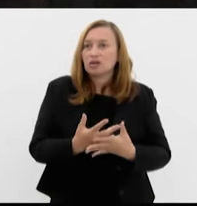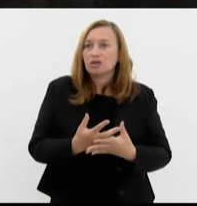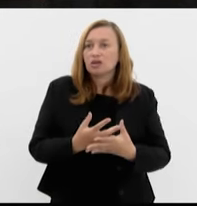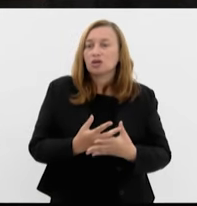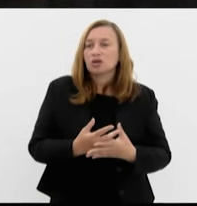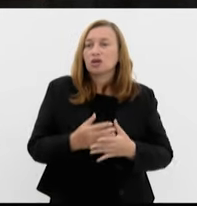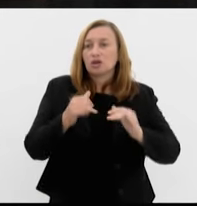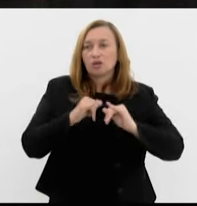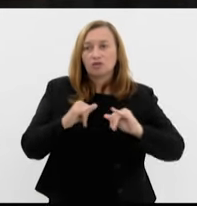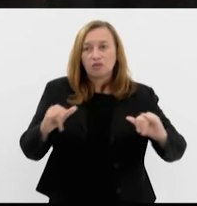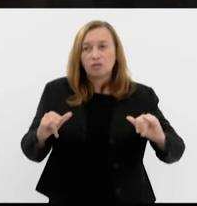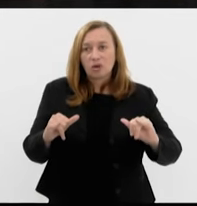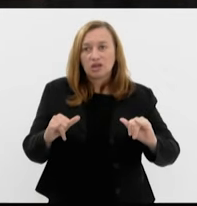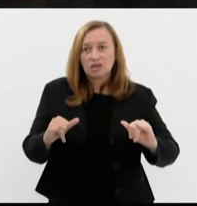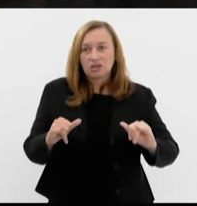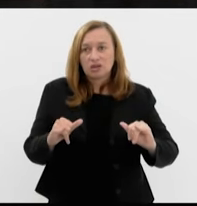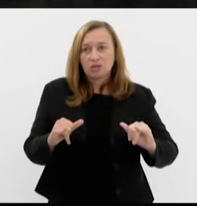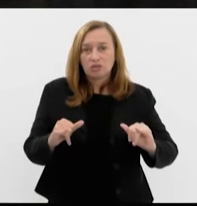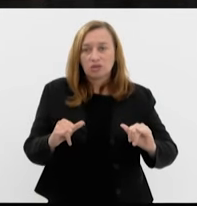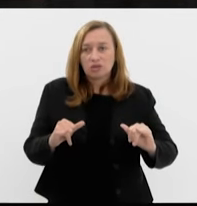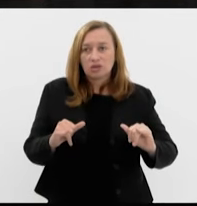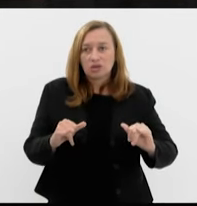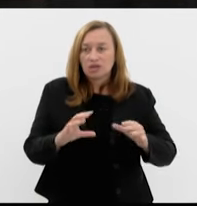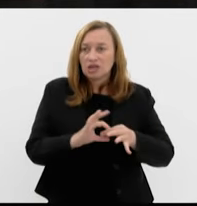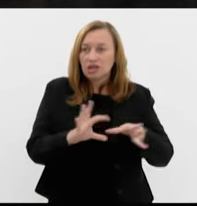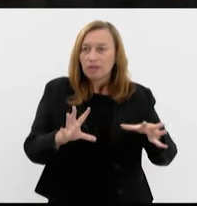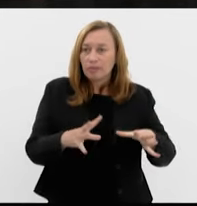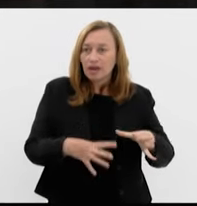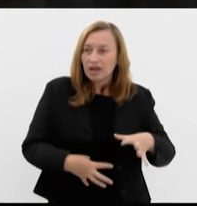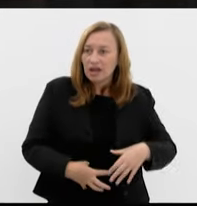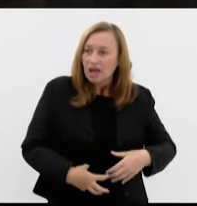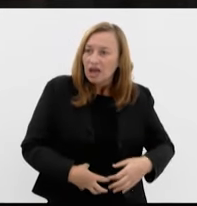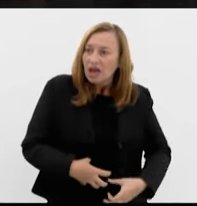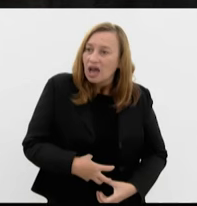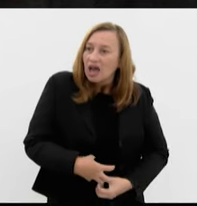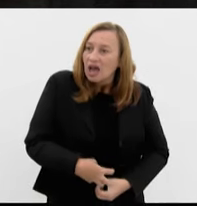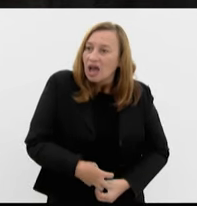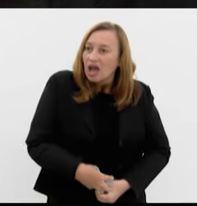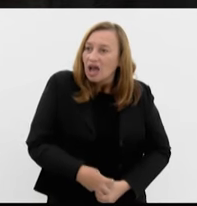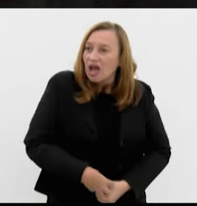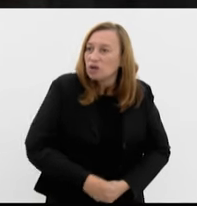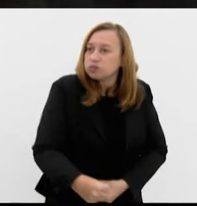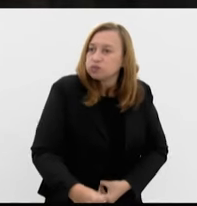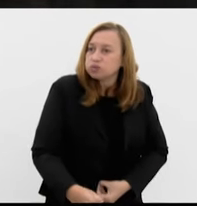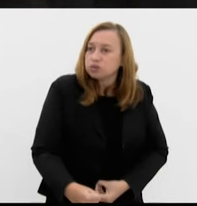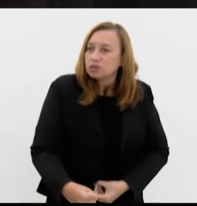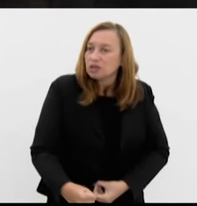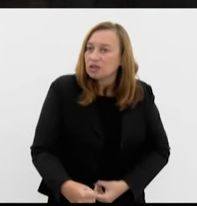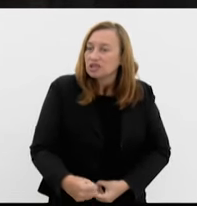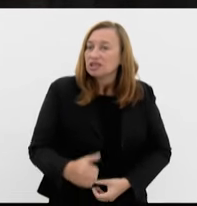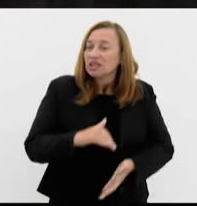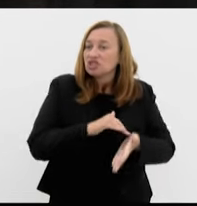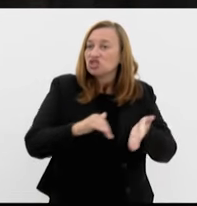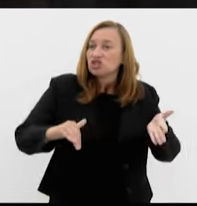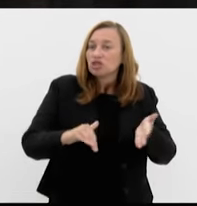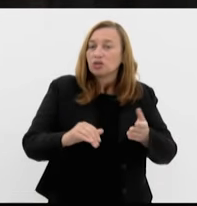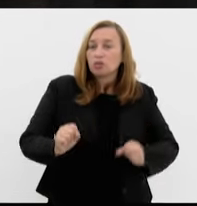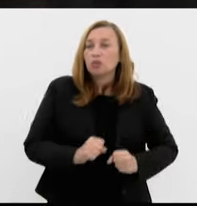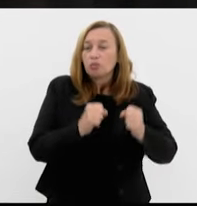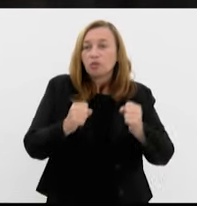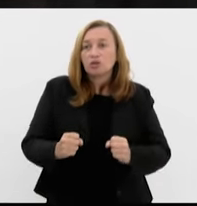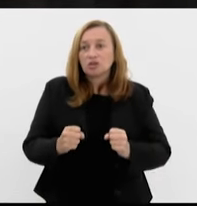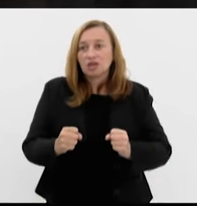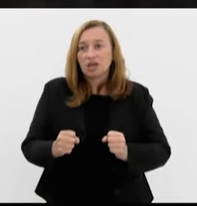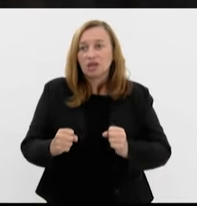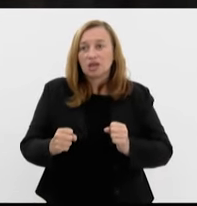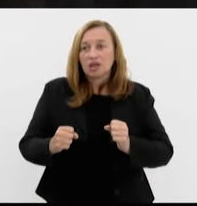técnica que prevê aborto tá tirando o poder soberano da câmara federal porque essa é uma decisão